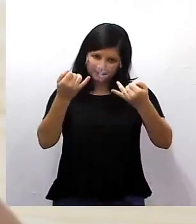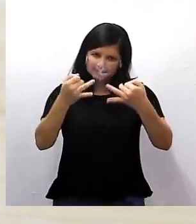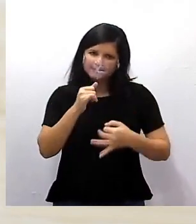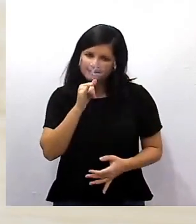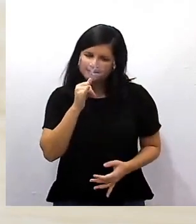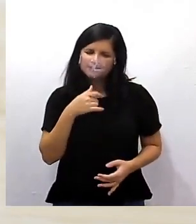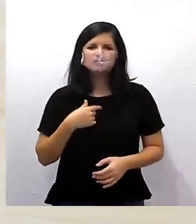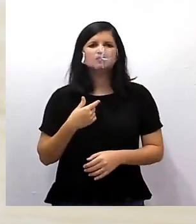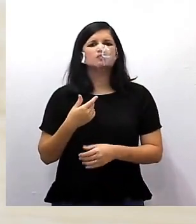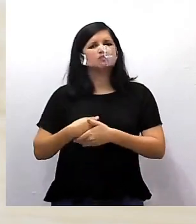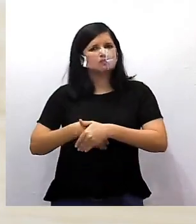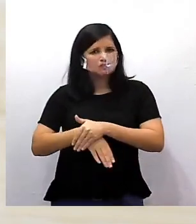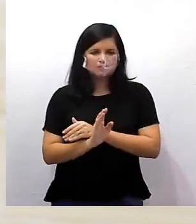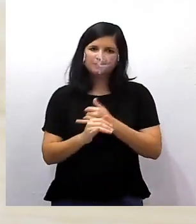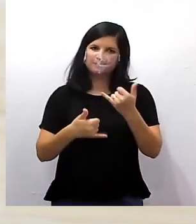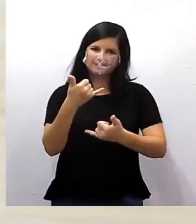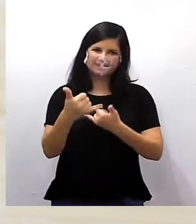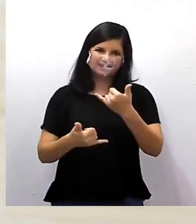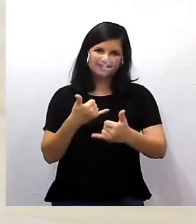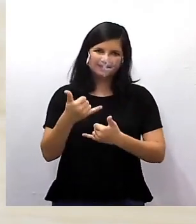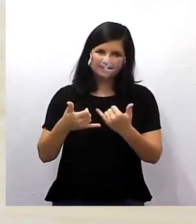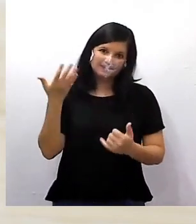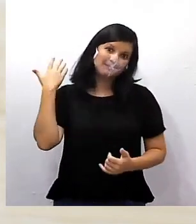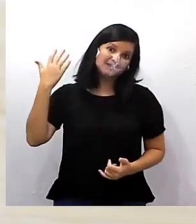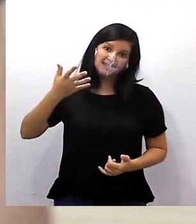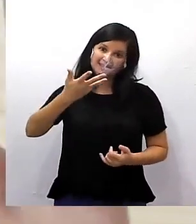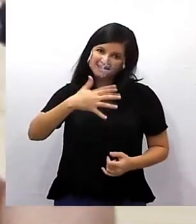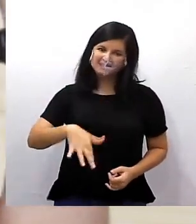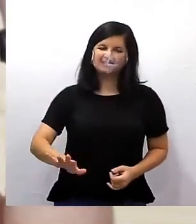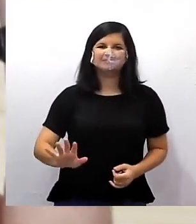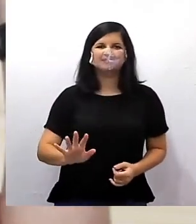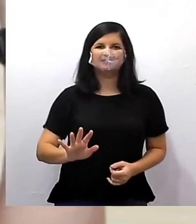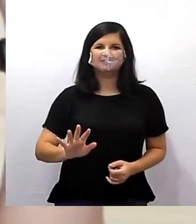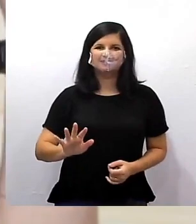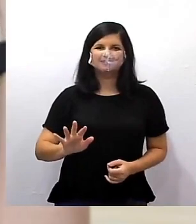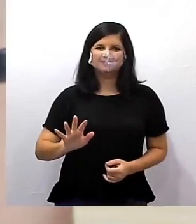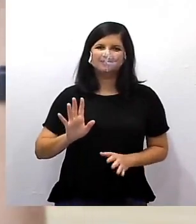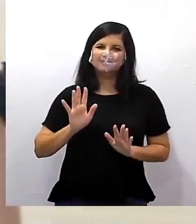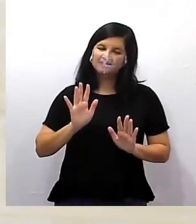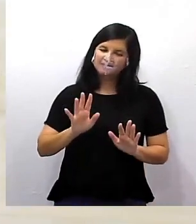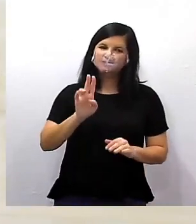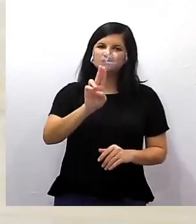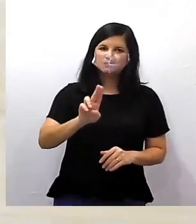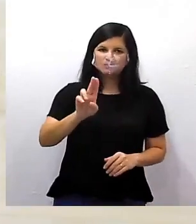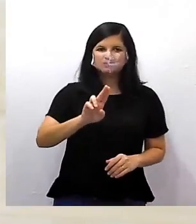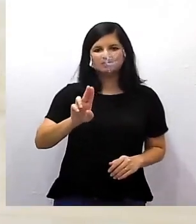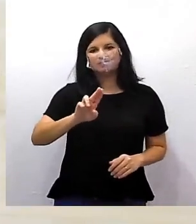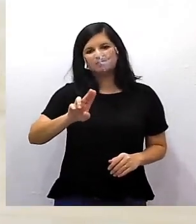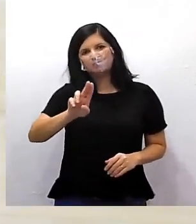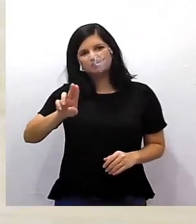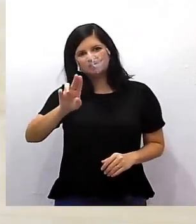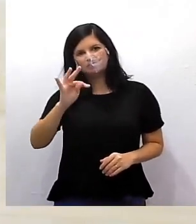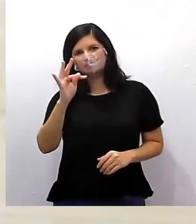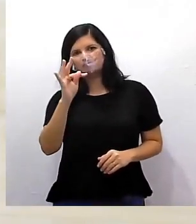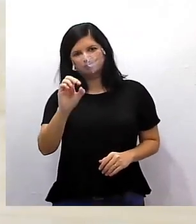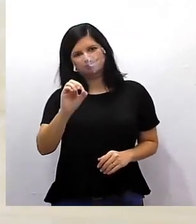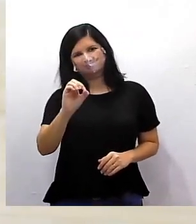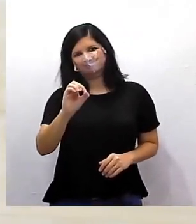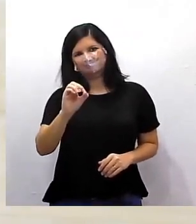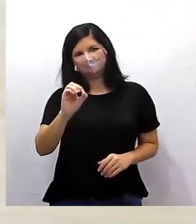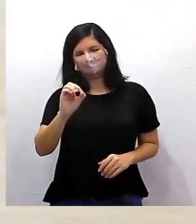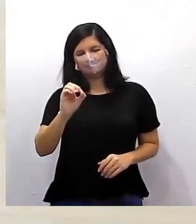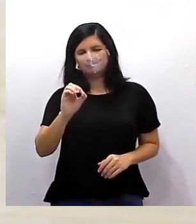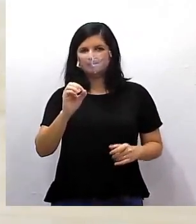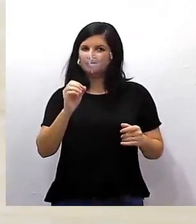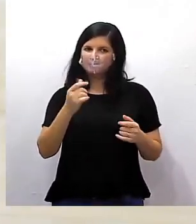eu costumava brincar quando era criança. Nesse caso, era algo do passado. Então, eu vou utilizar o used to, tá certo? Agora, se